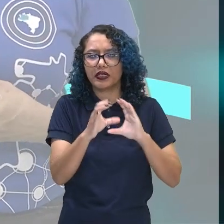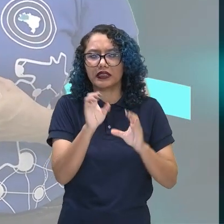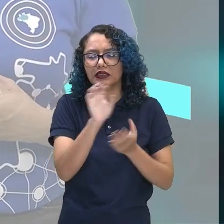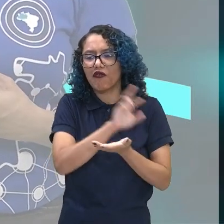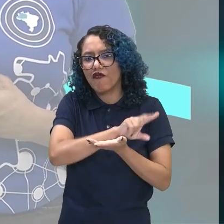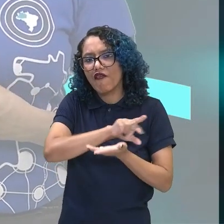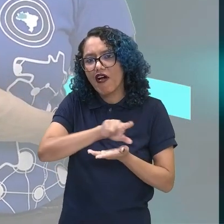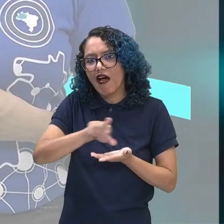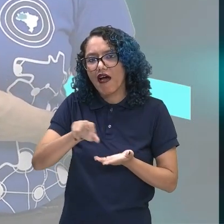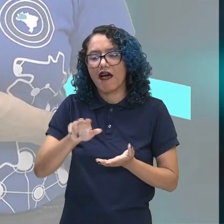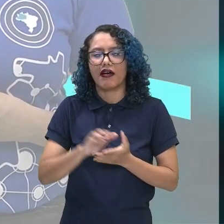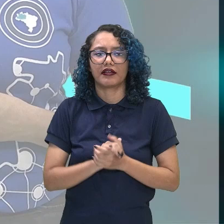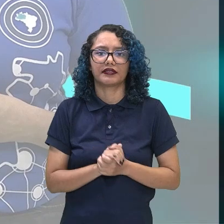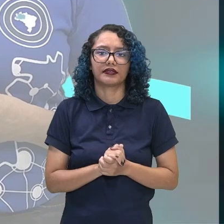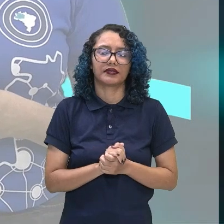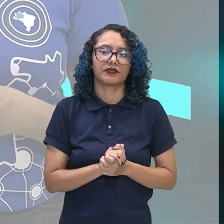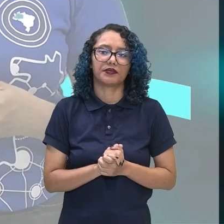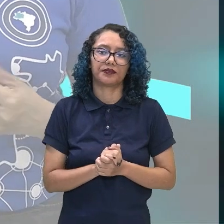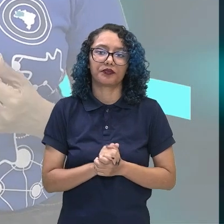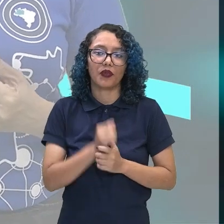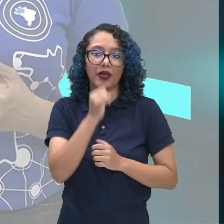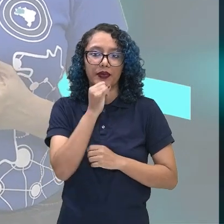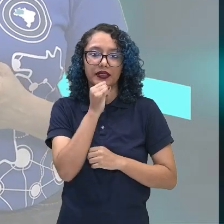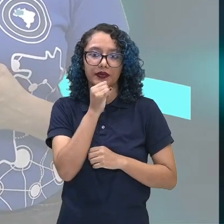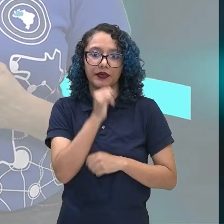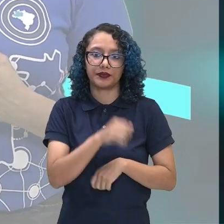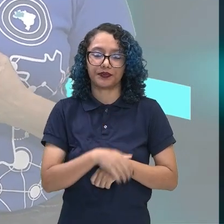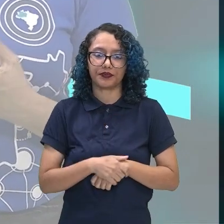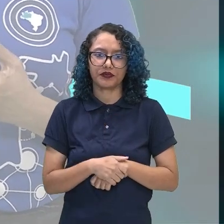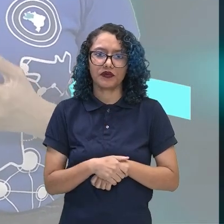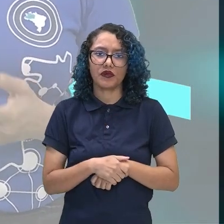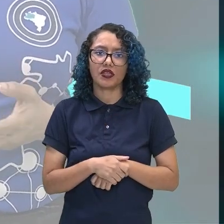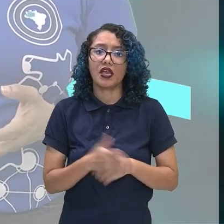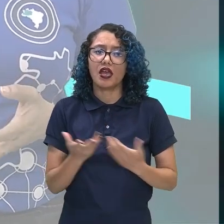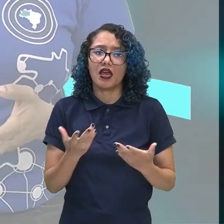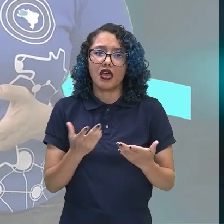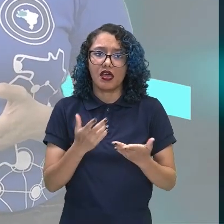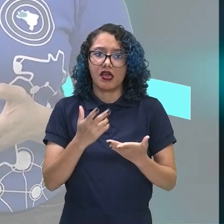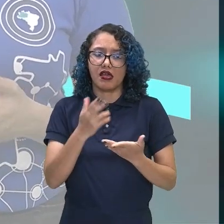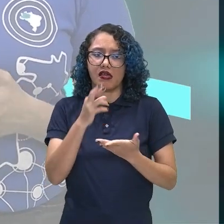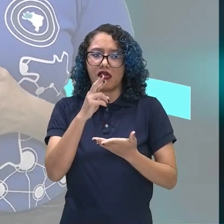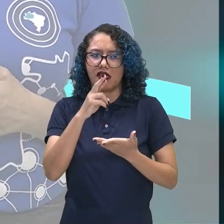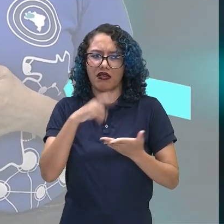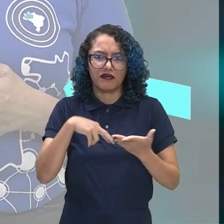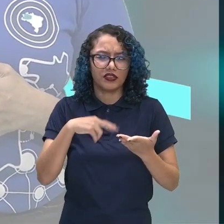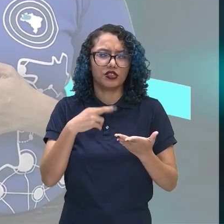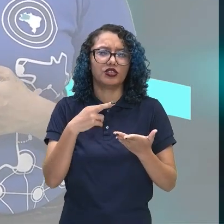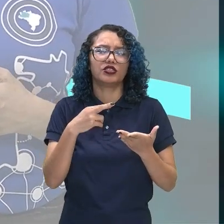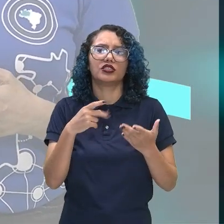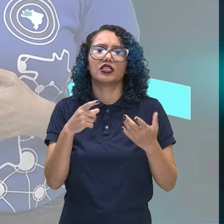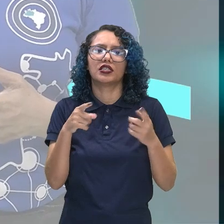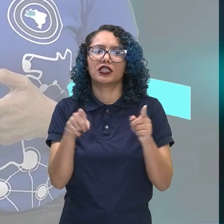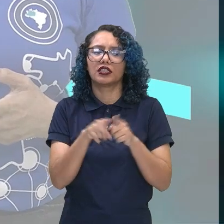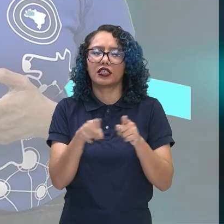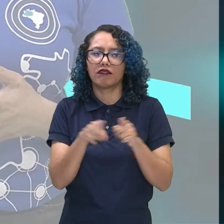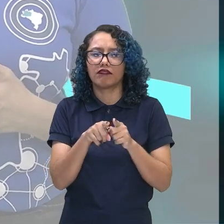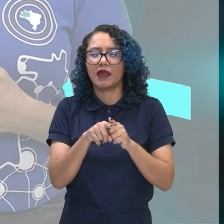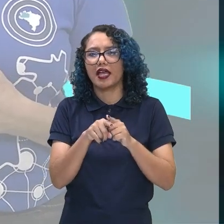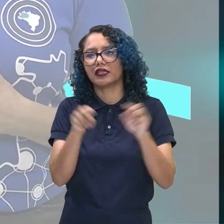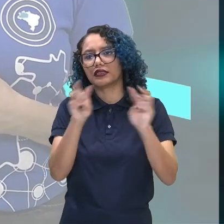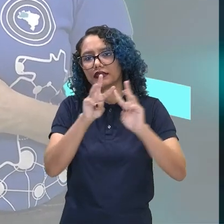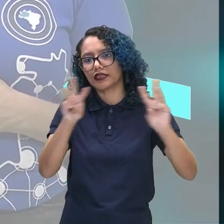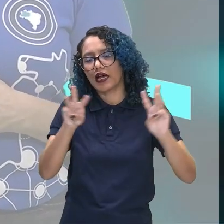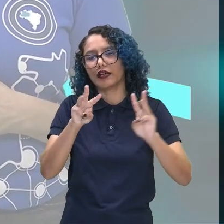de comunicação, através, né, de uma revista, lá no site,